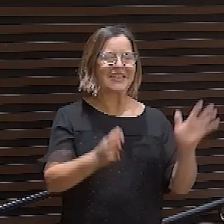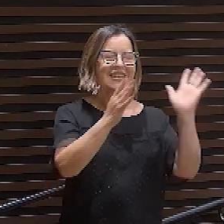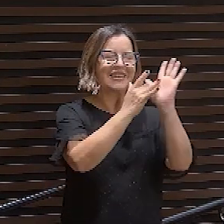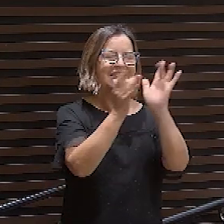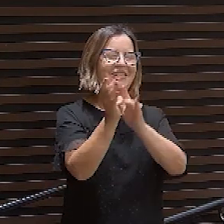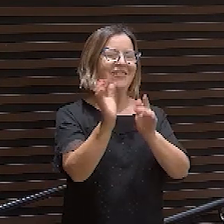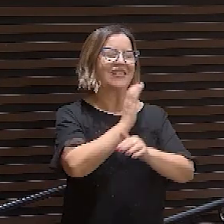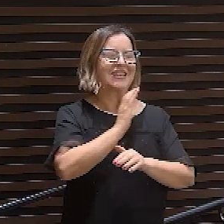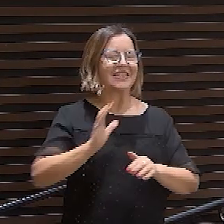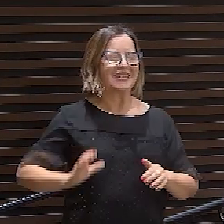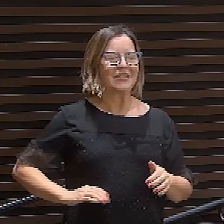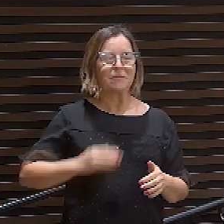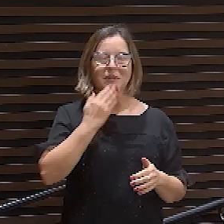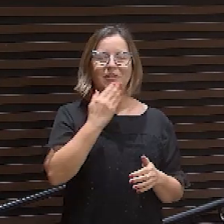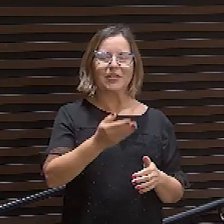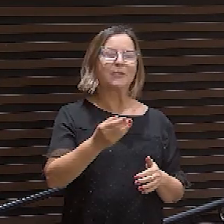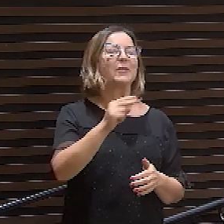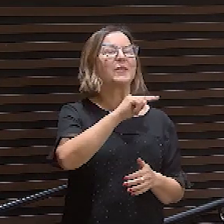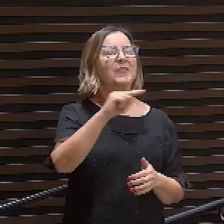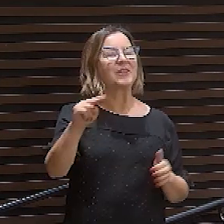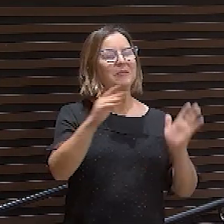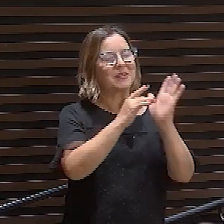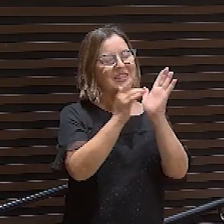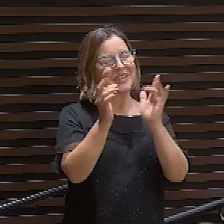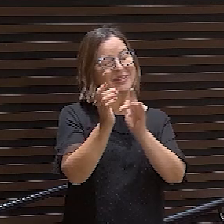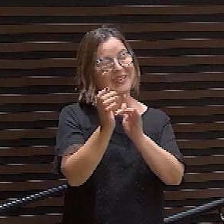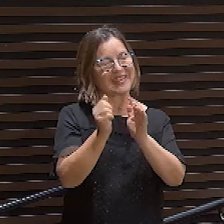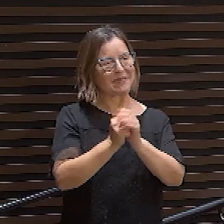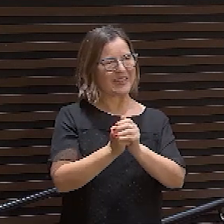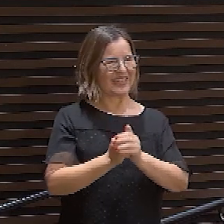É o que te pedimos em nome dEle. Amém.